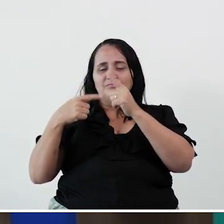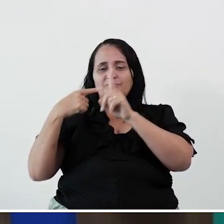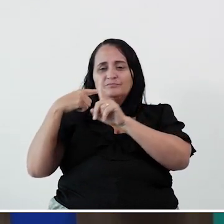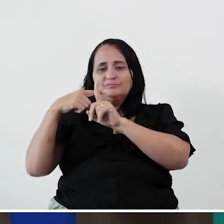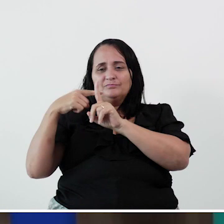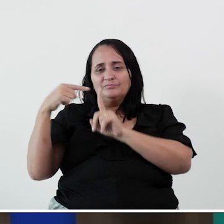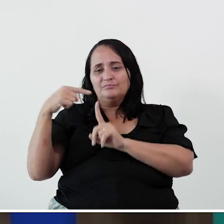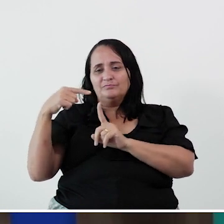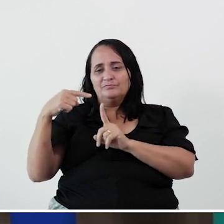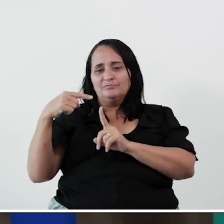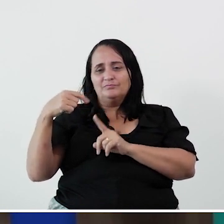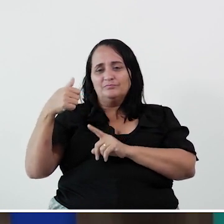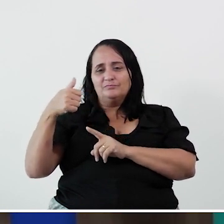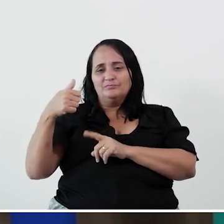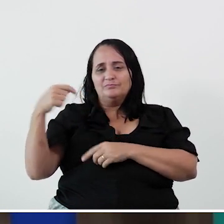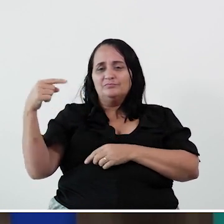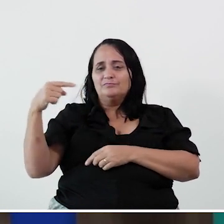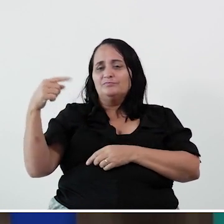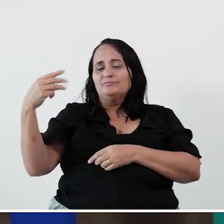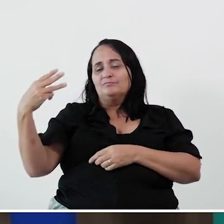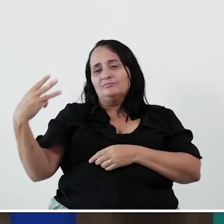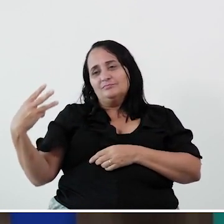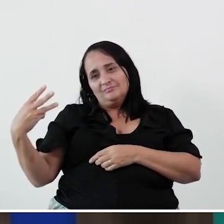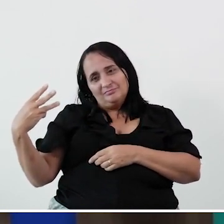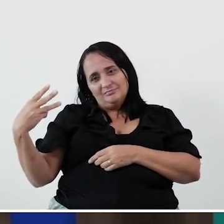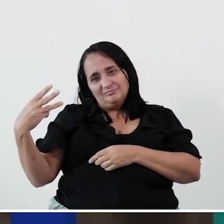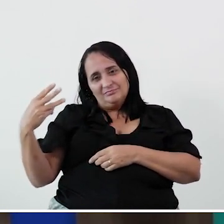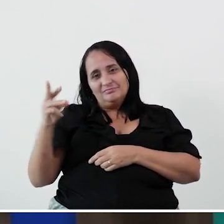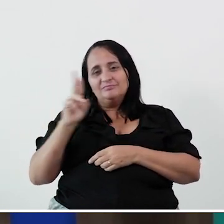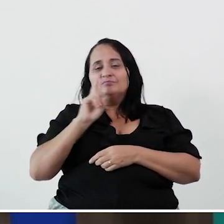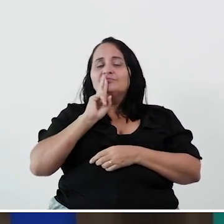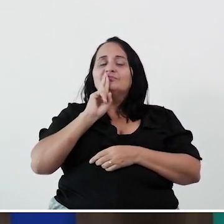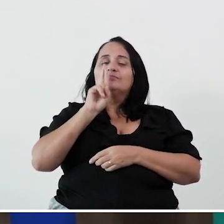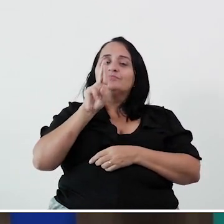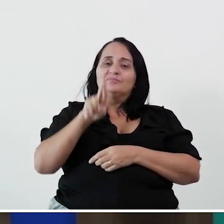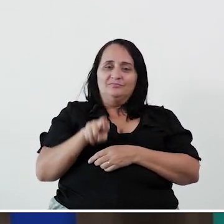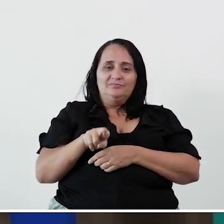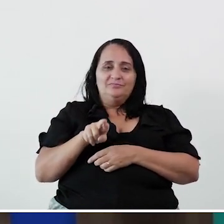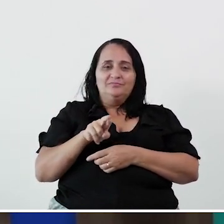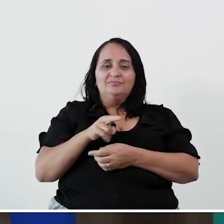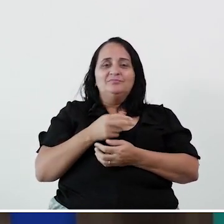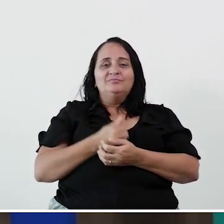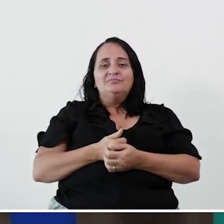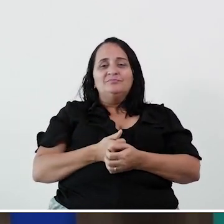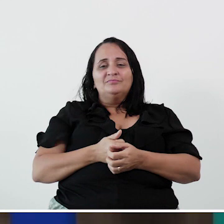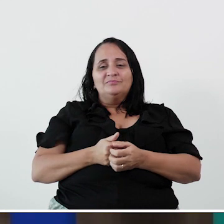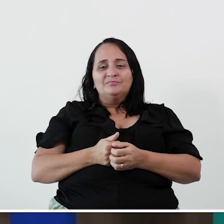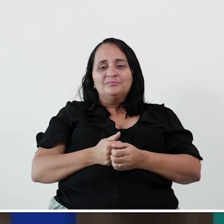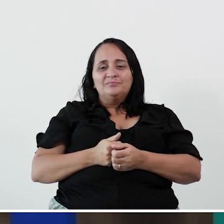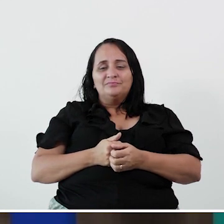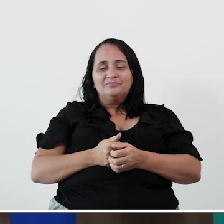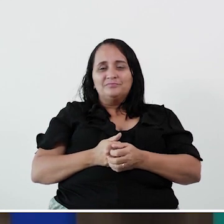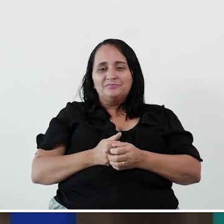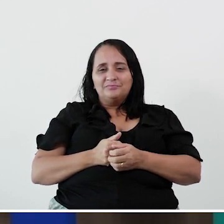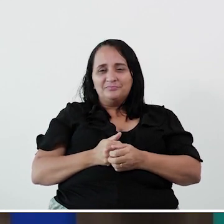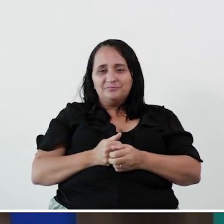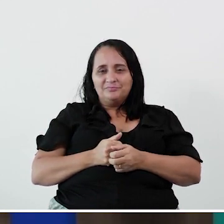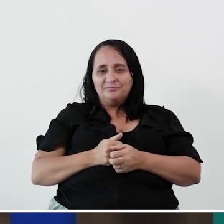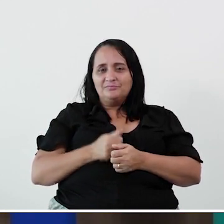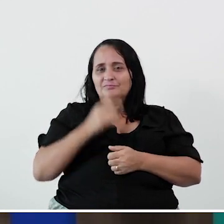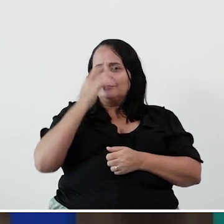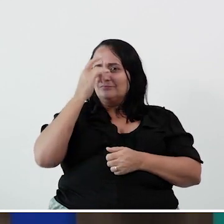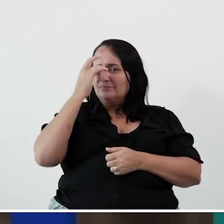1, menos 3 é o resultado dessa operação. Observe, não foi